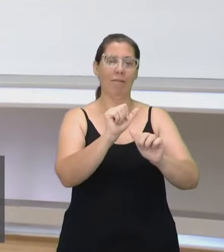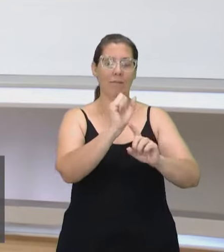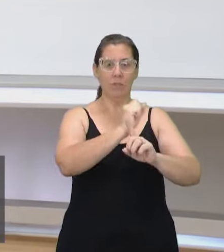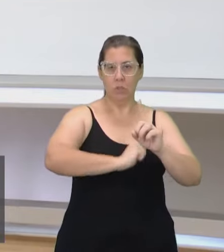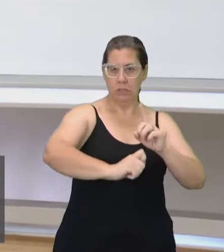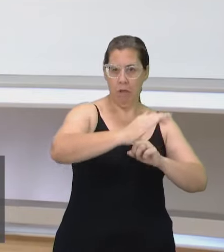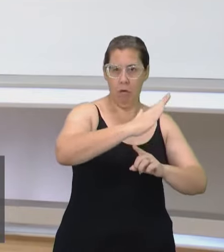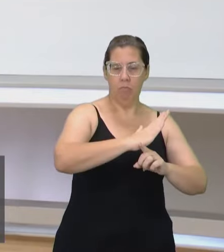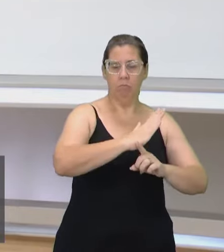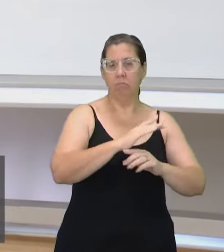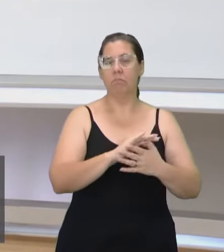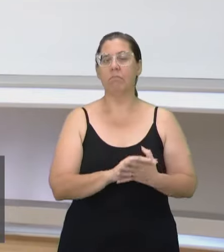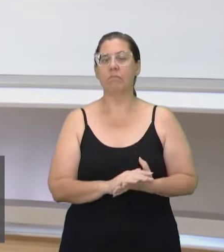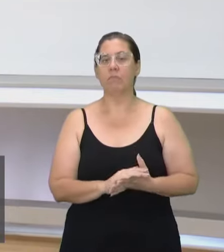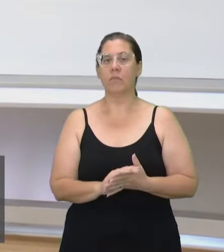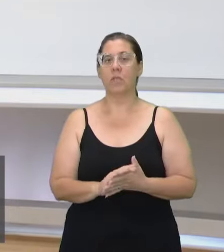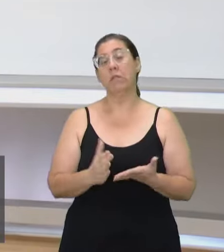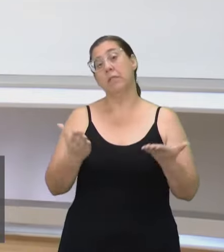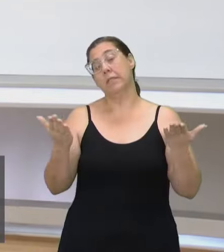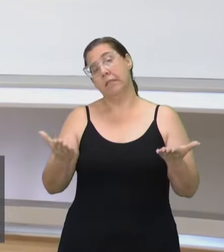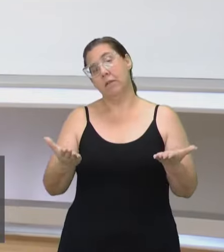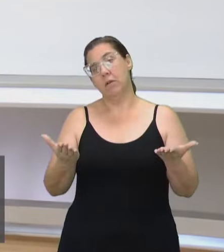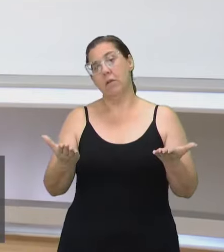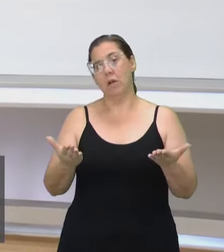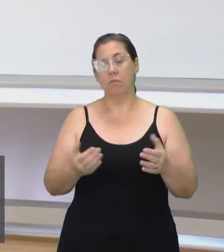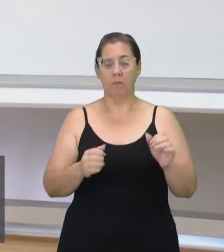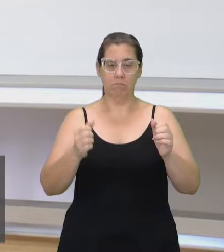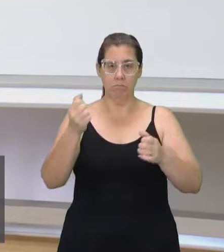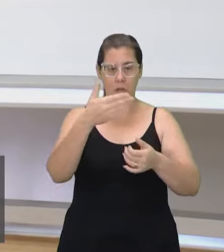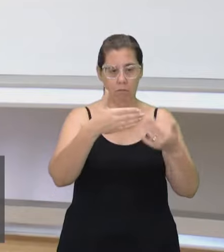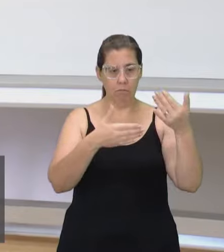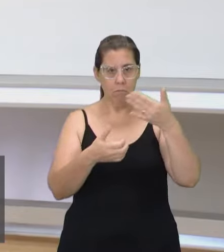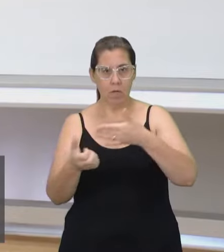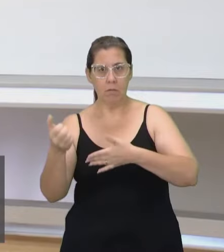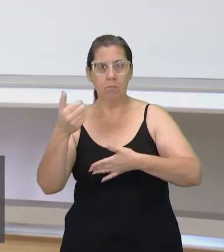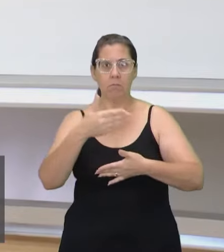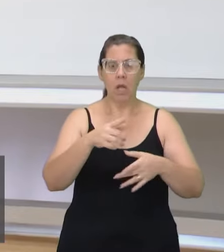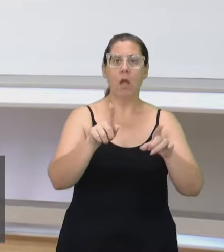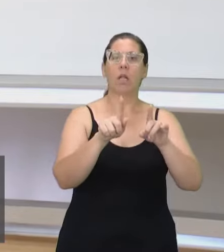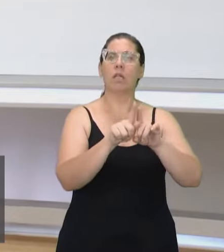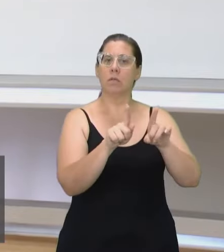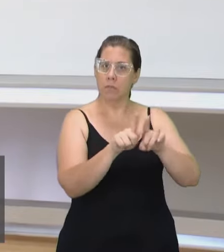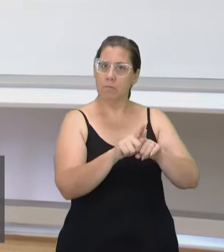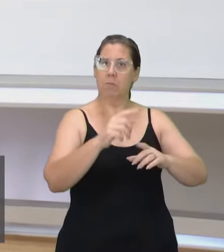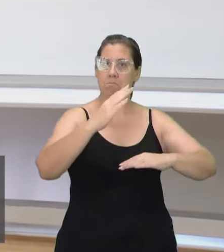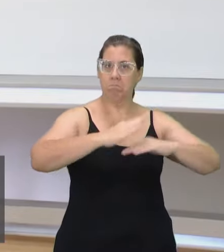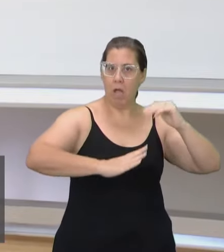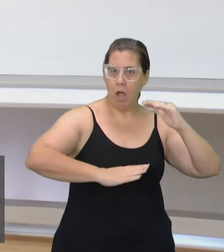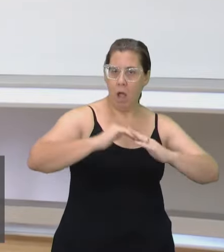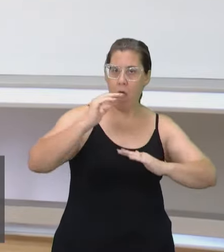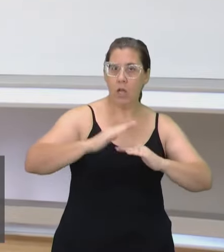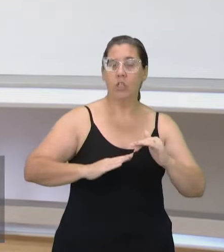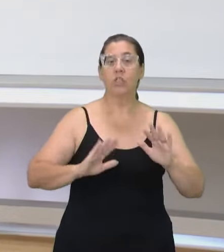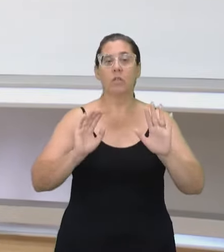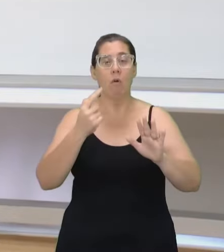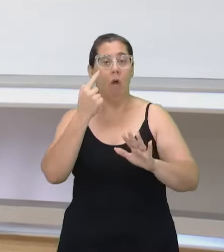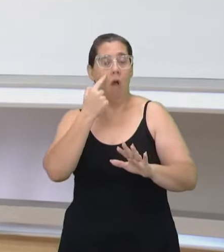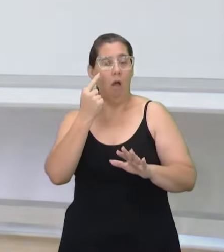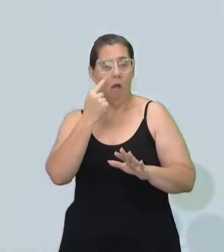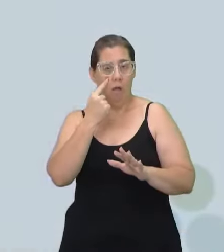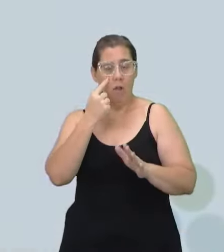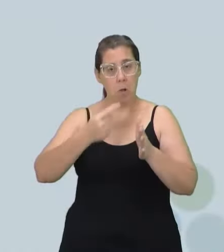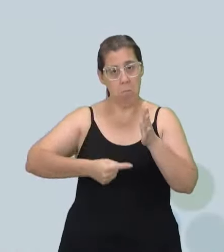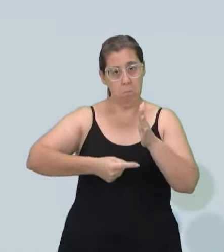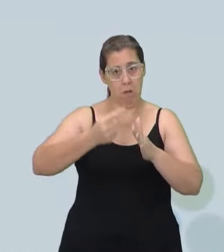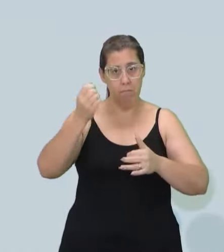bom? E, para tanto, eu vou passar os slides, vou passar as habilidades, tá bom? Então, vejam só, o